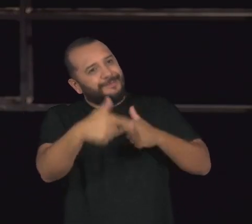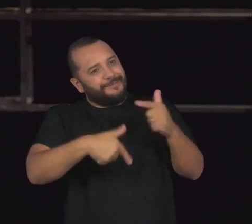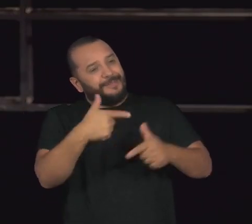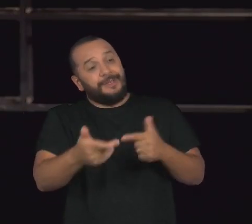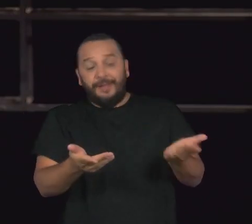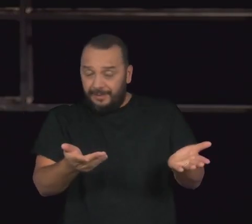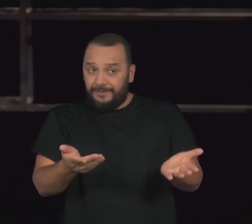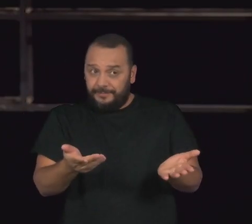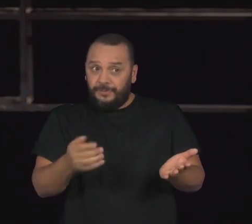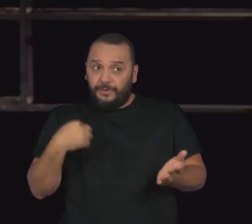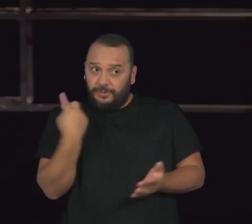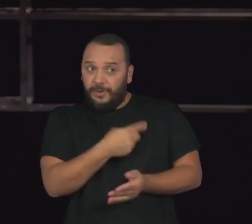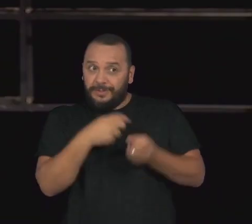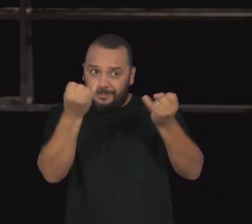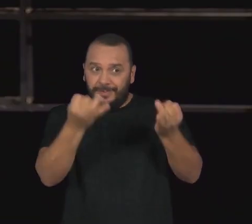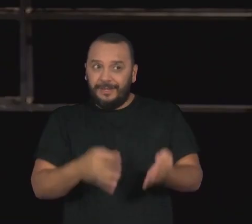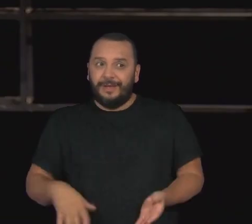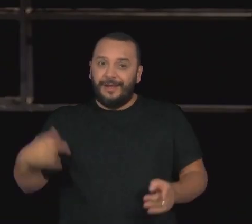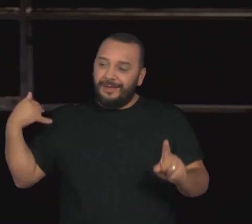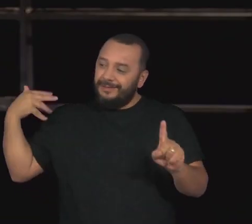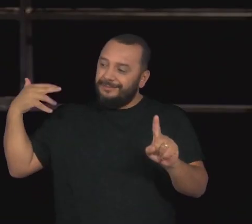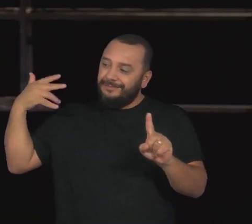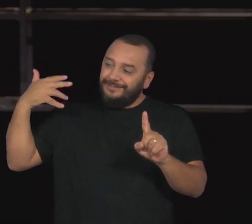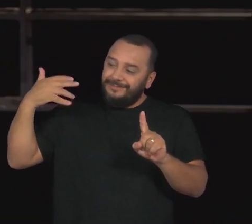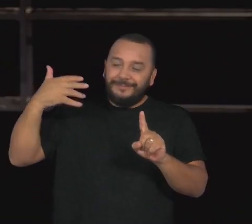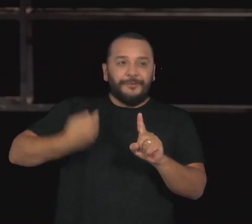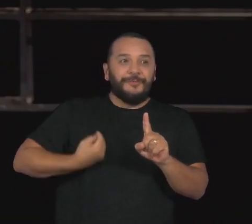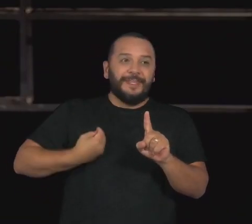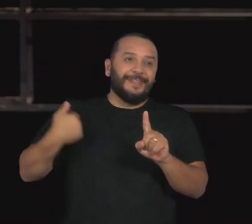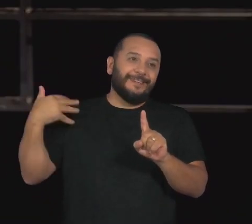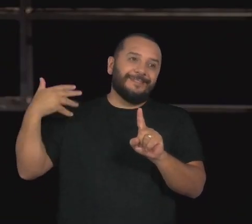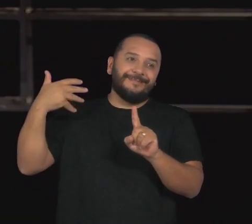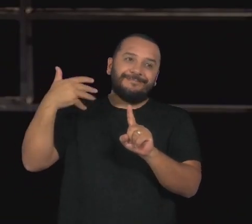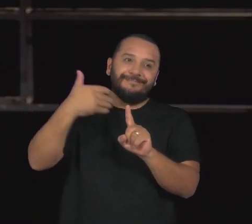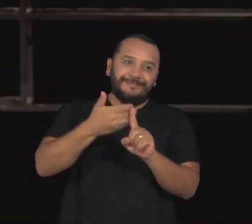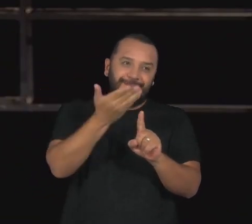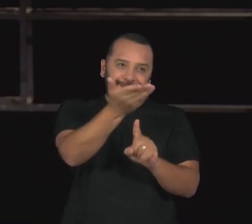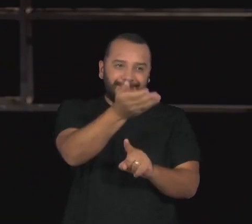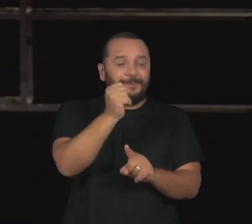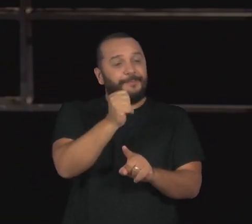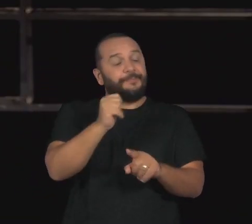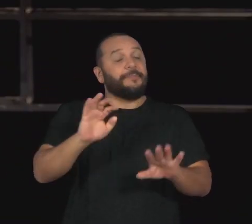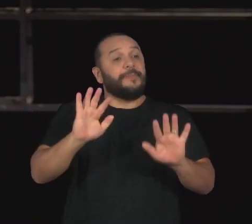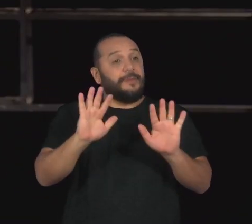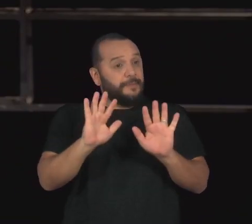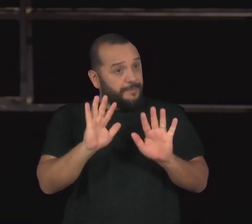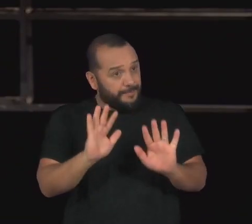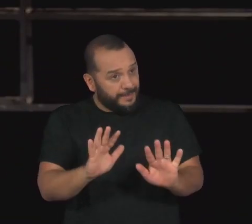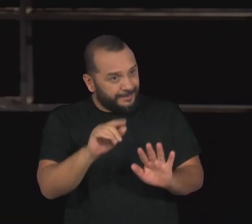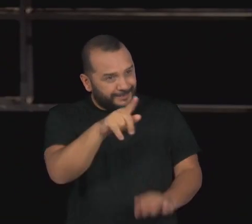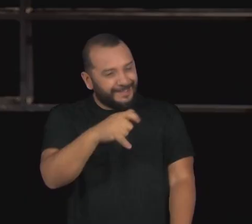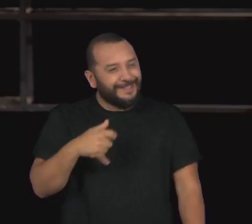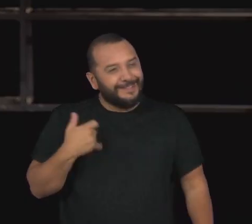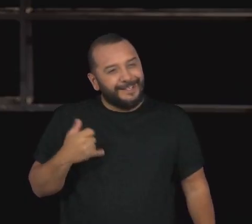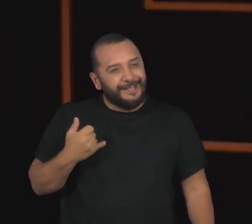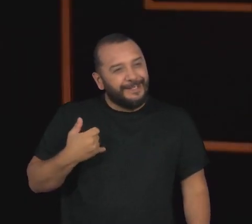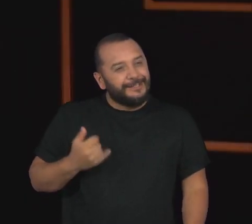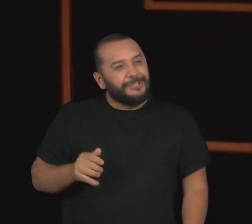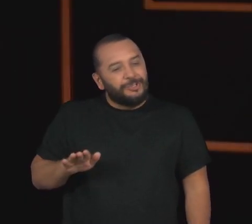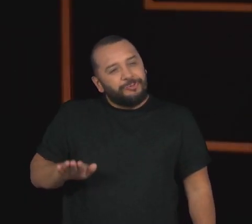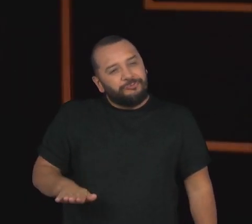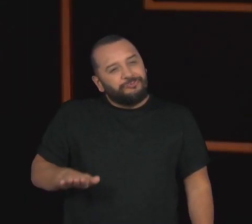vai falar sobre isso durante o programa, mas pode-se dizer que ainda na tua infância,